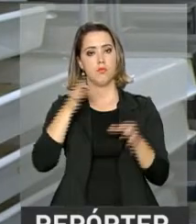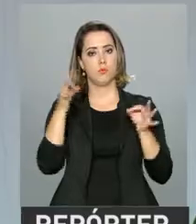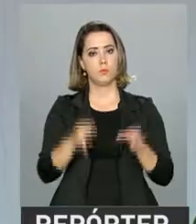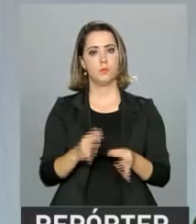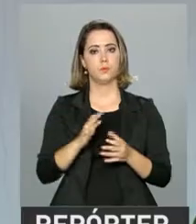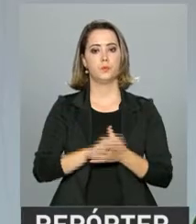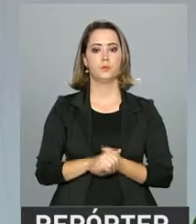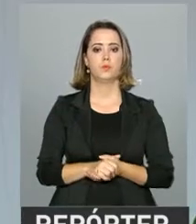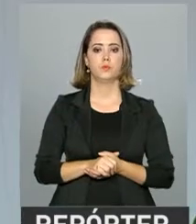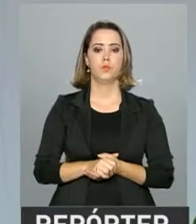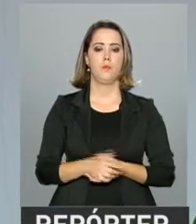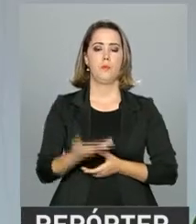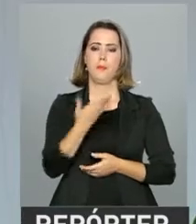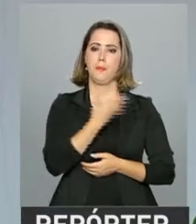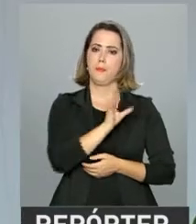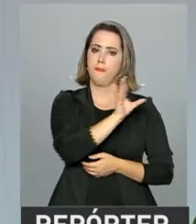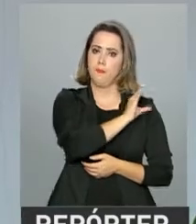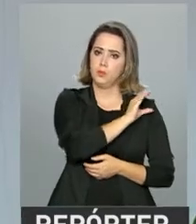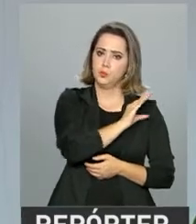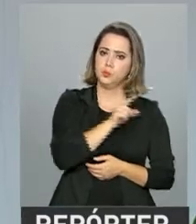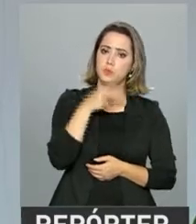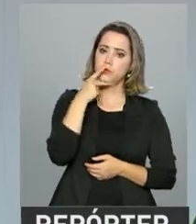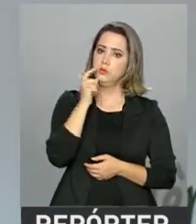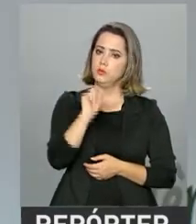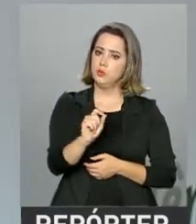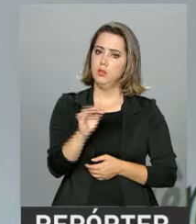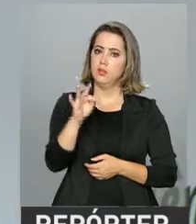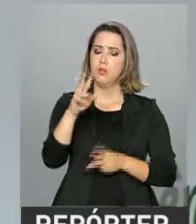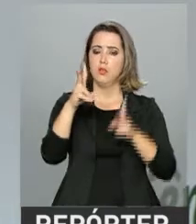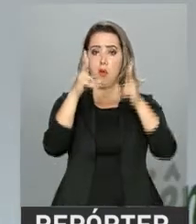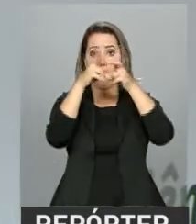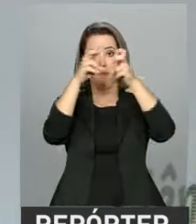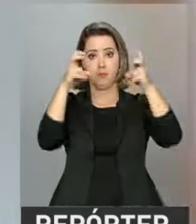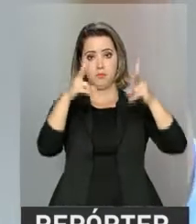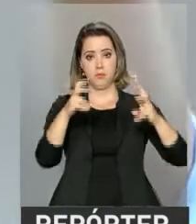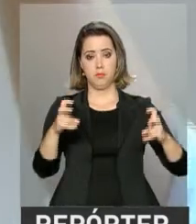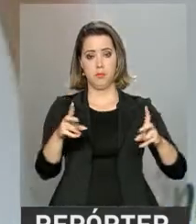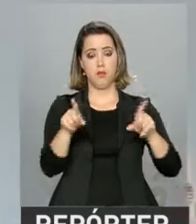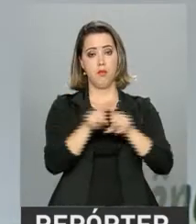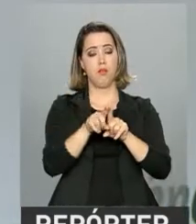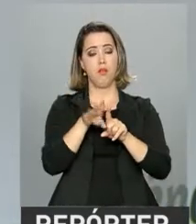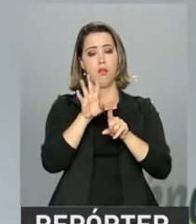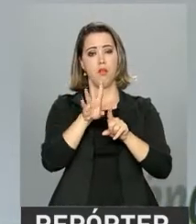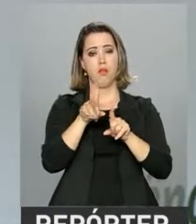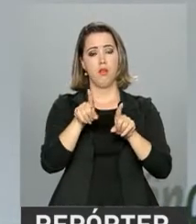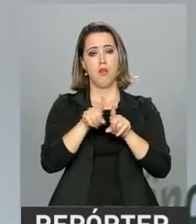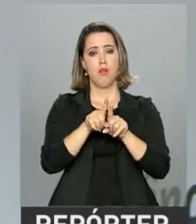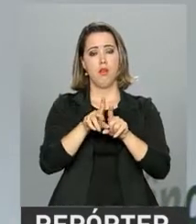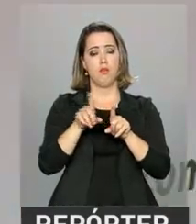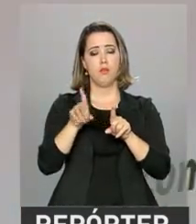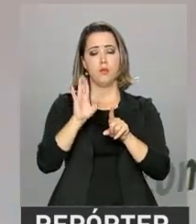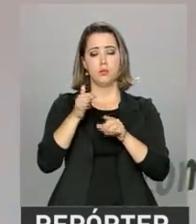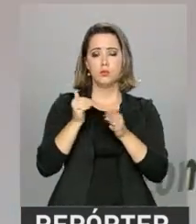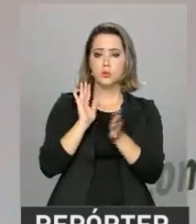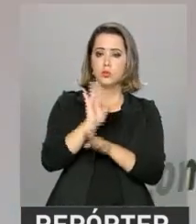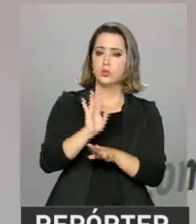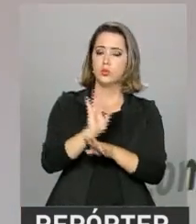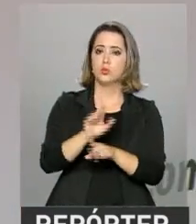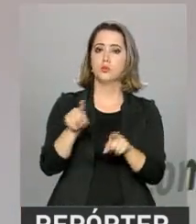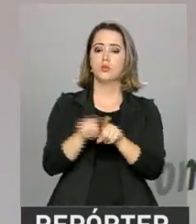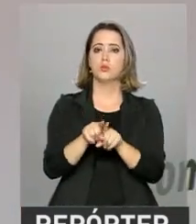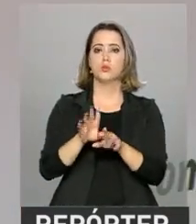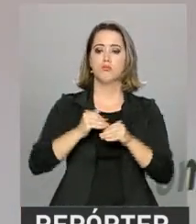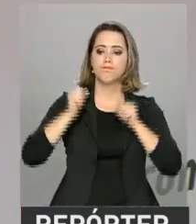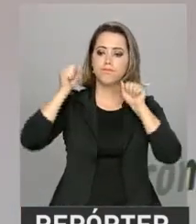recipiente. Segundo o coordenador do projeto, a ação da Fiocruz tem gerado resultados positivos e deve se expandir. A nossa ideia